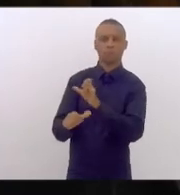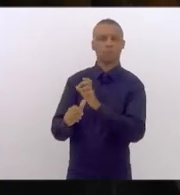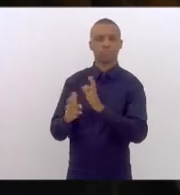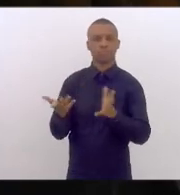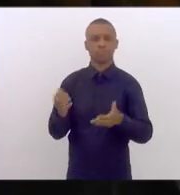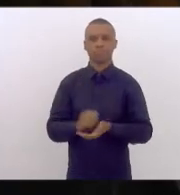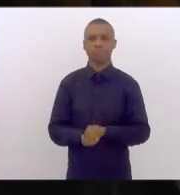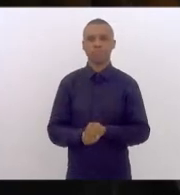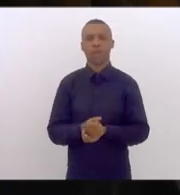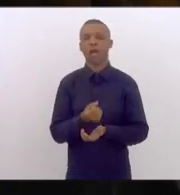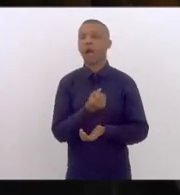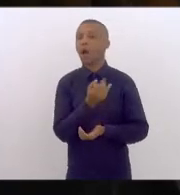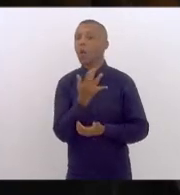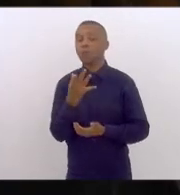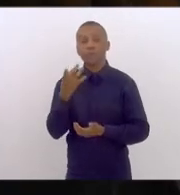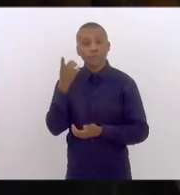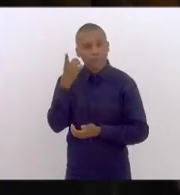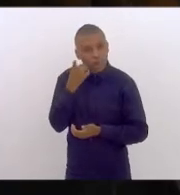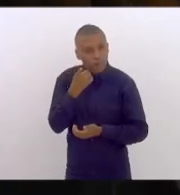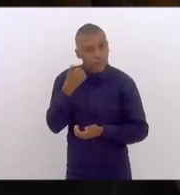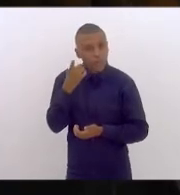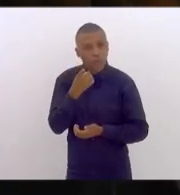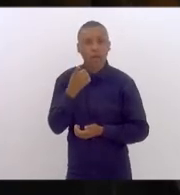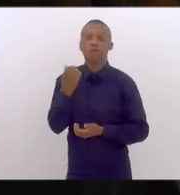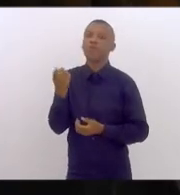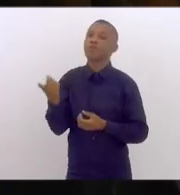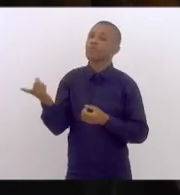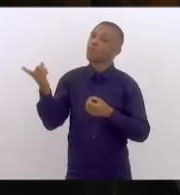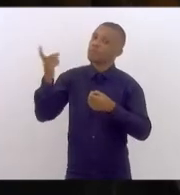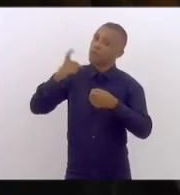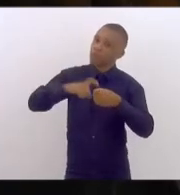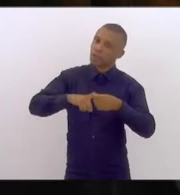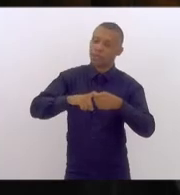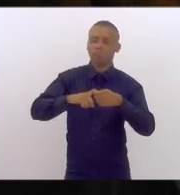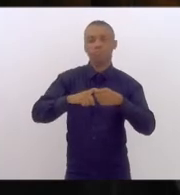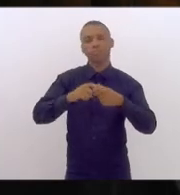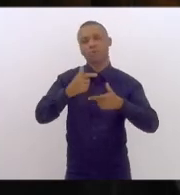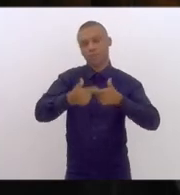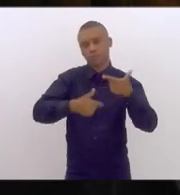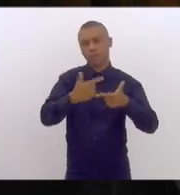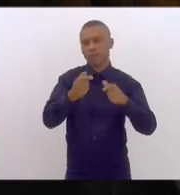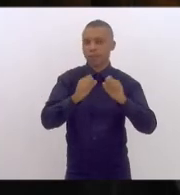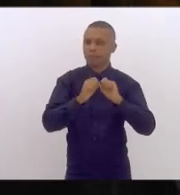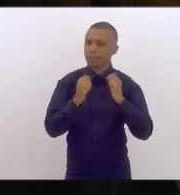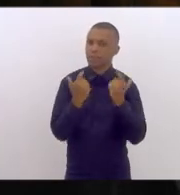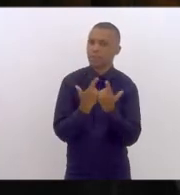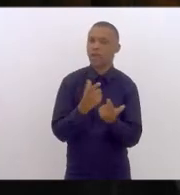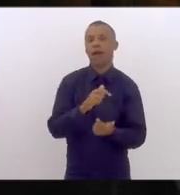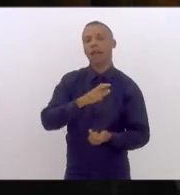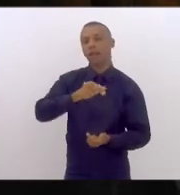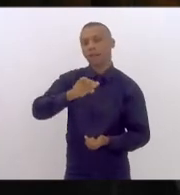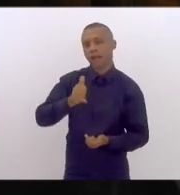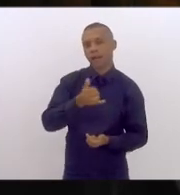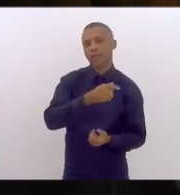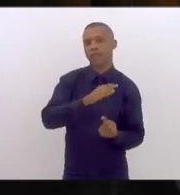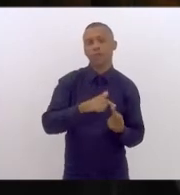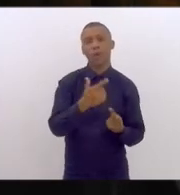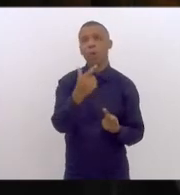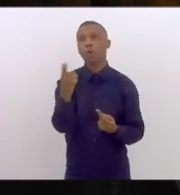alguns parlamentares voltaram a essa casa outros não